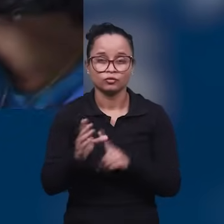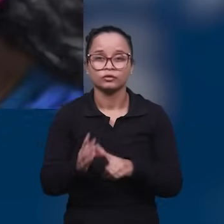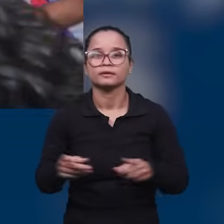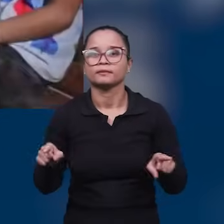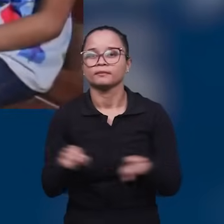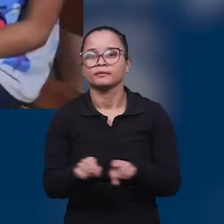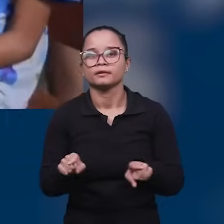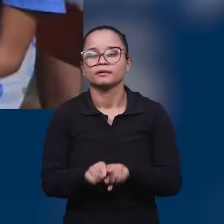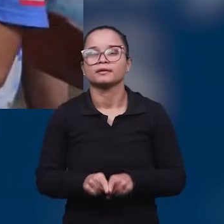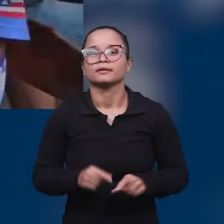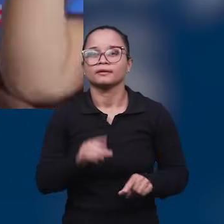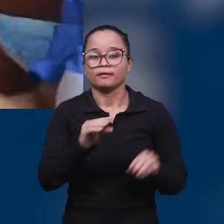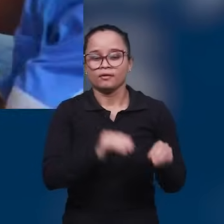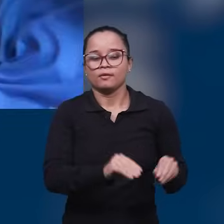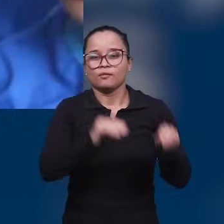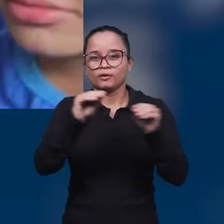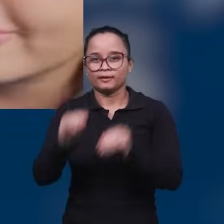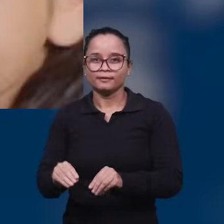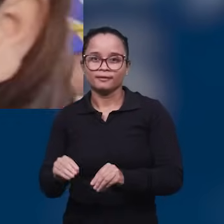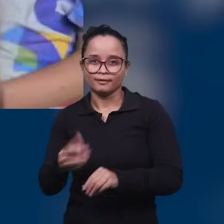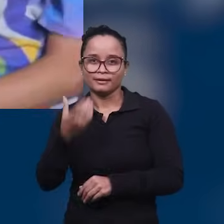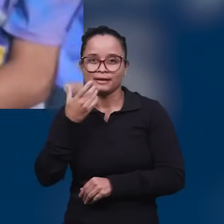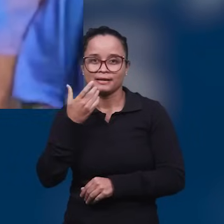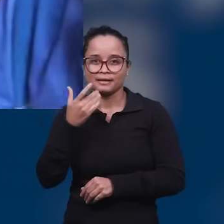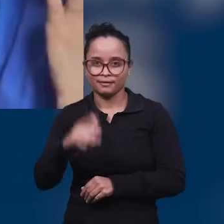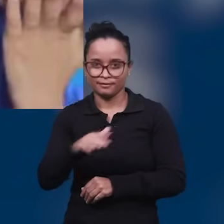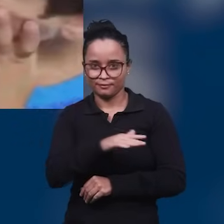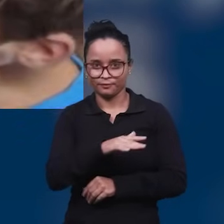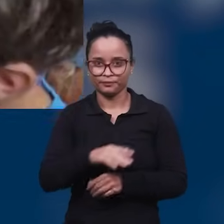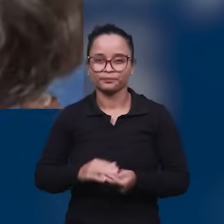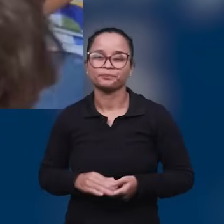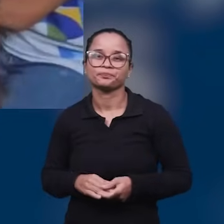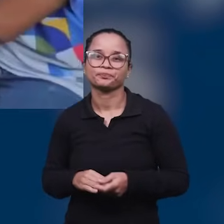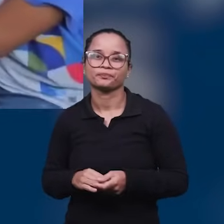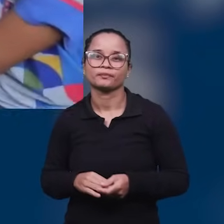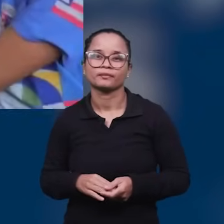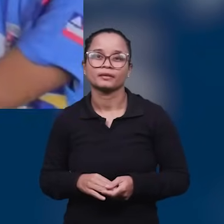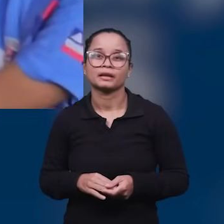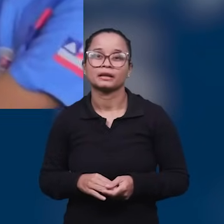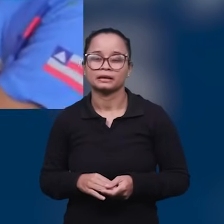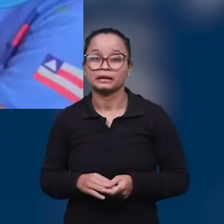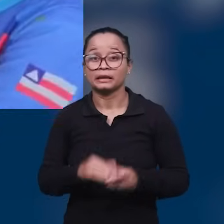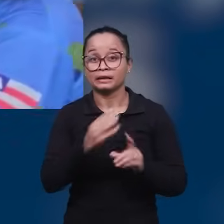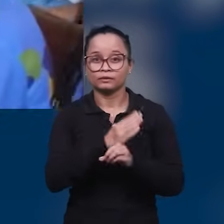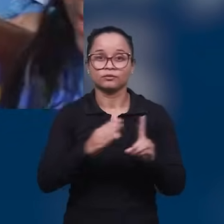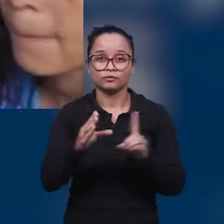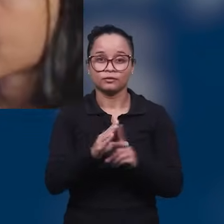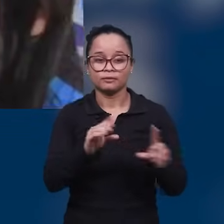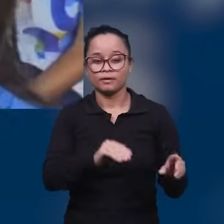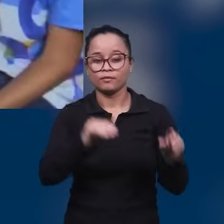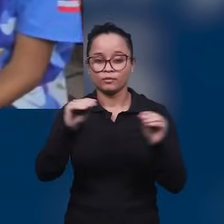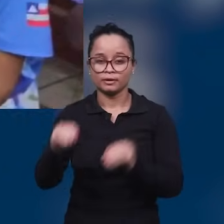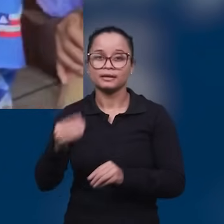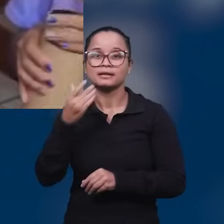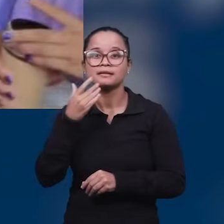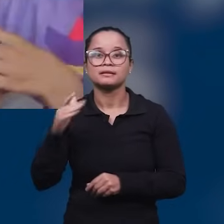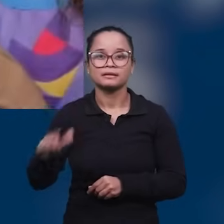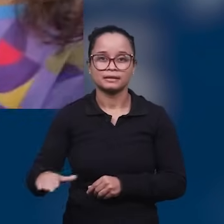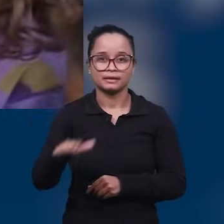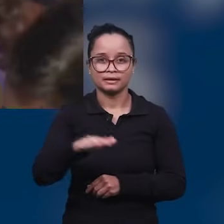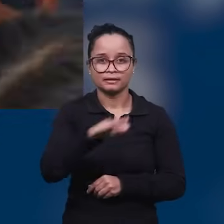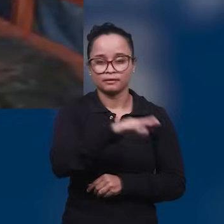ICM Bairro Tancredo Neves, a pedido da direção de uma escola municipal. E a porção por lá é dobrada. Pela